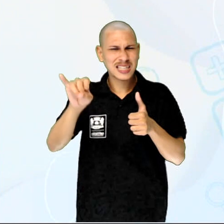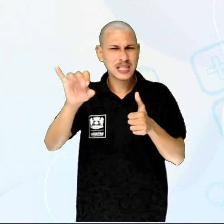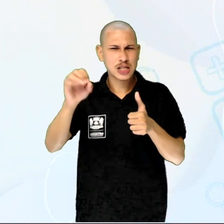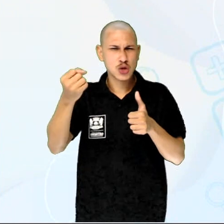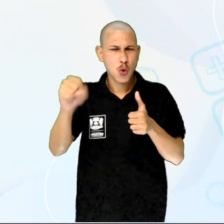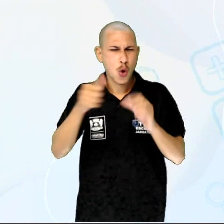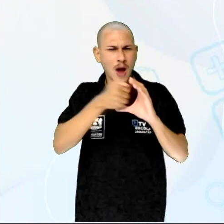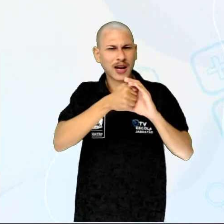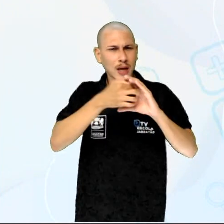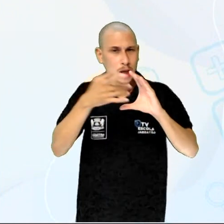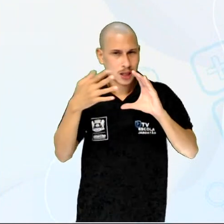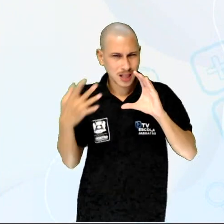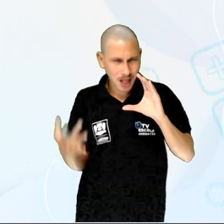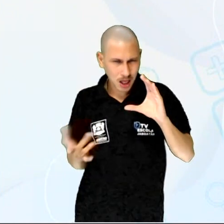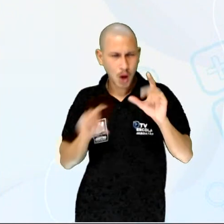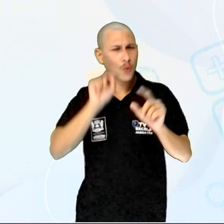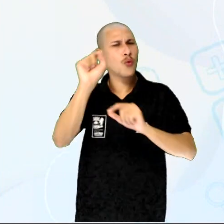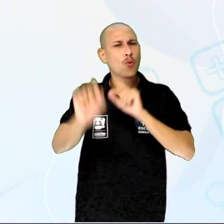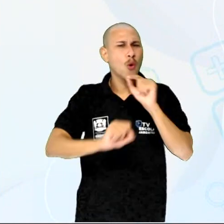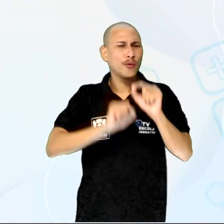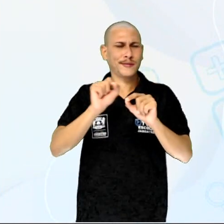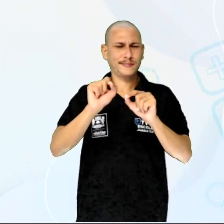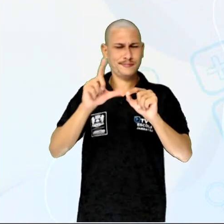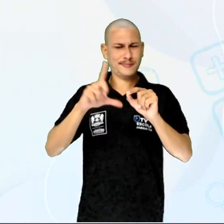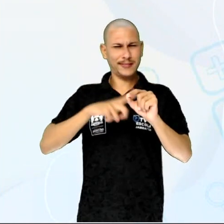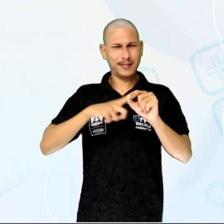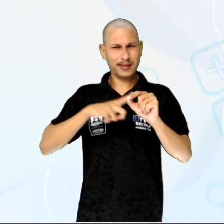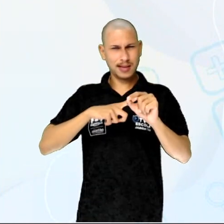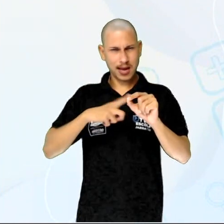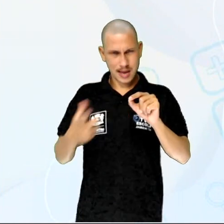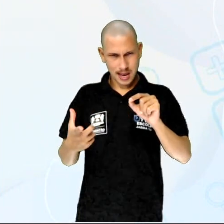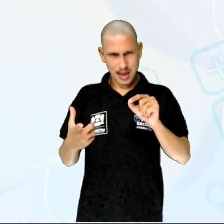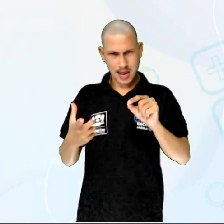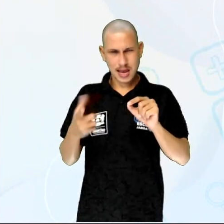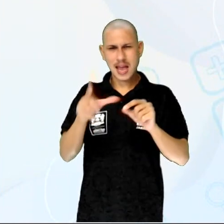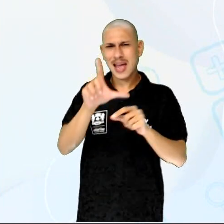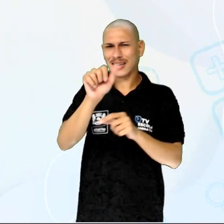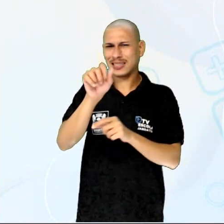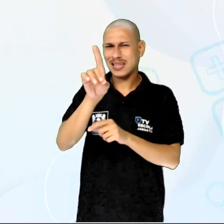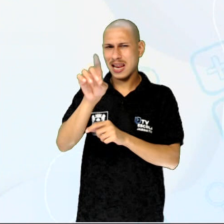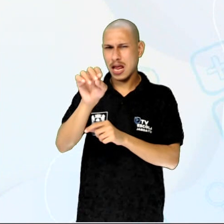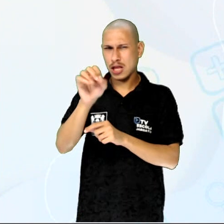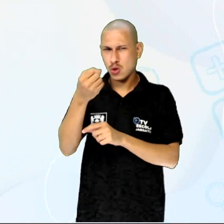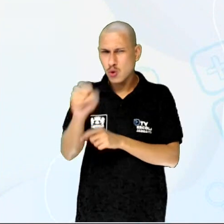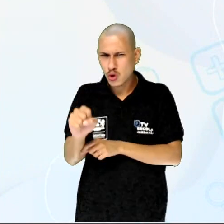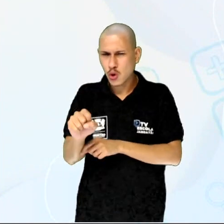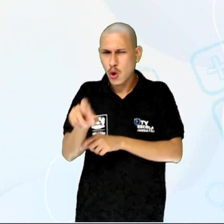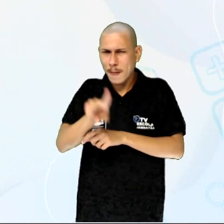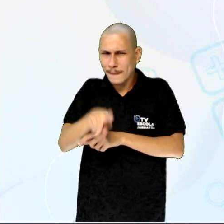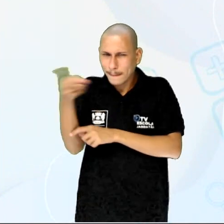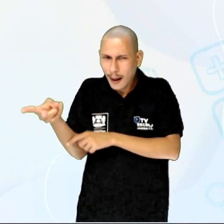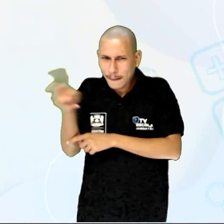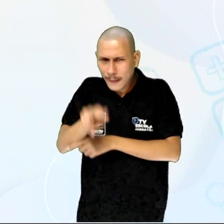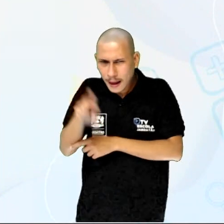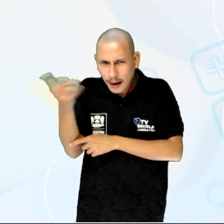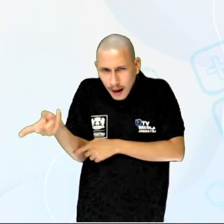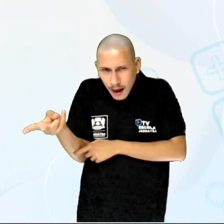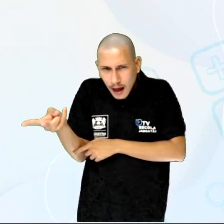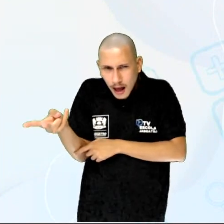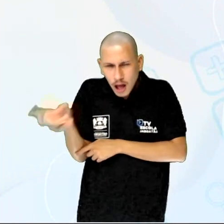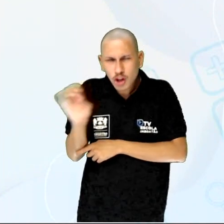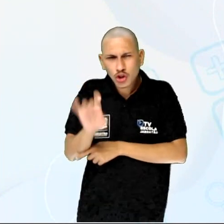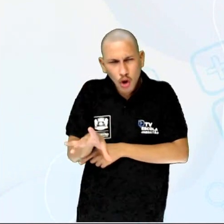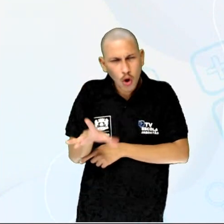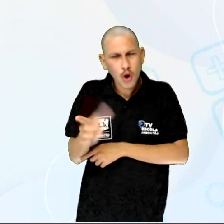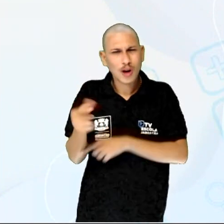quadrilátero chamado trapézio é que ele possui um par de lados paralelos, tá? Que é você imaginar um lado paralelo, são aqueles